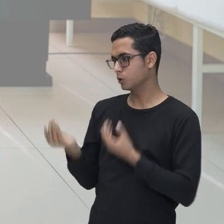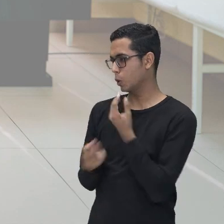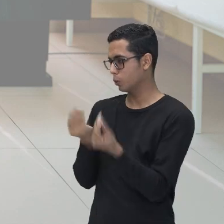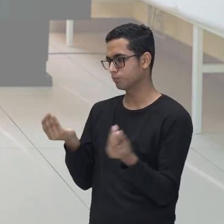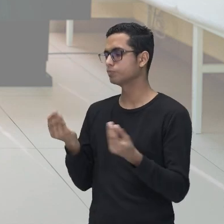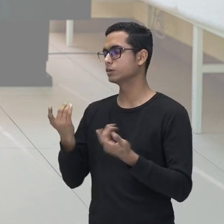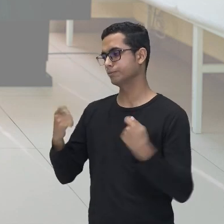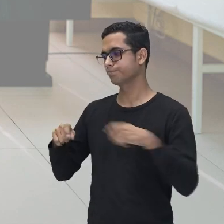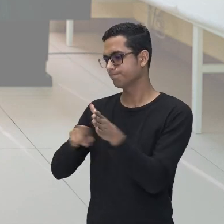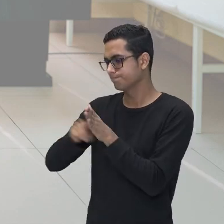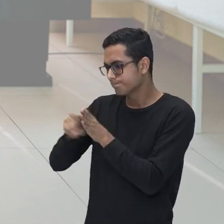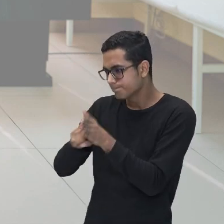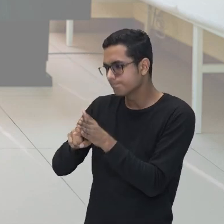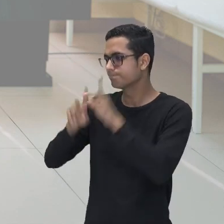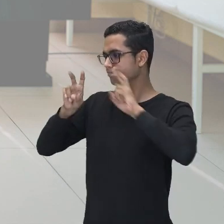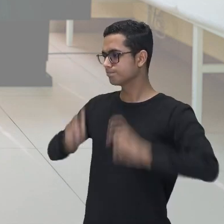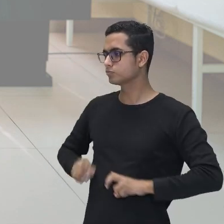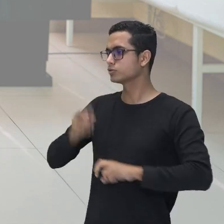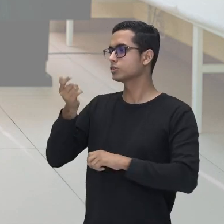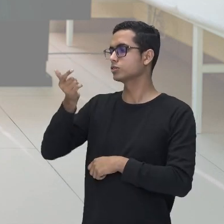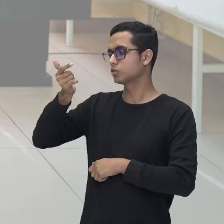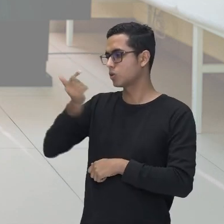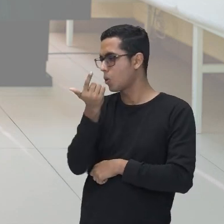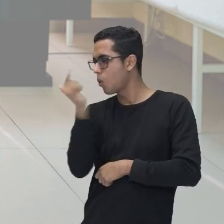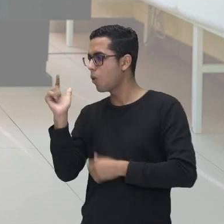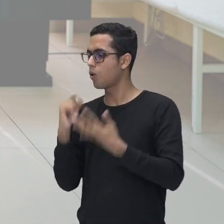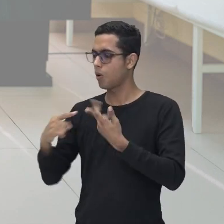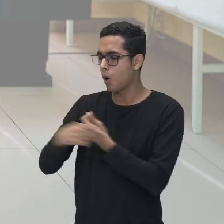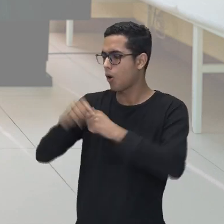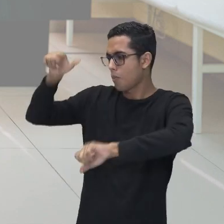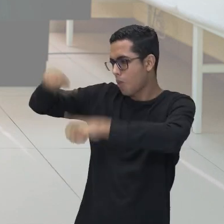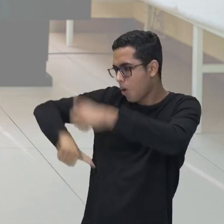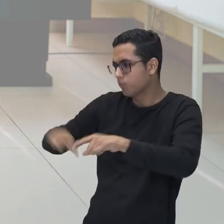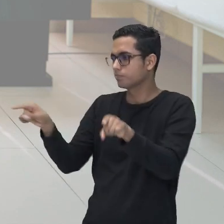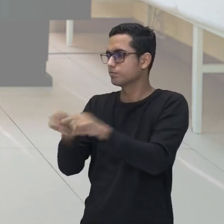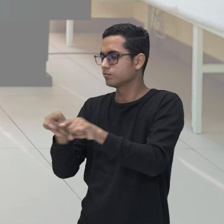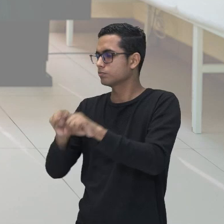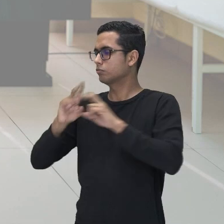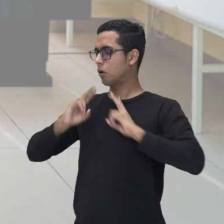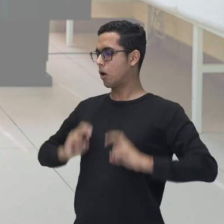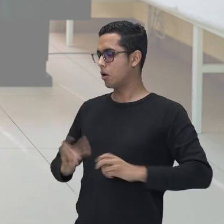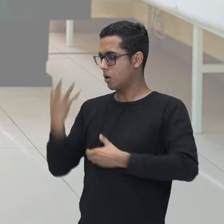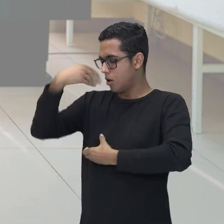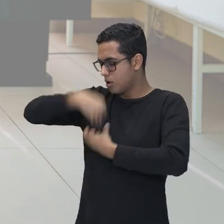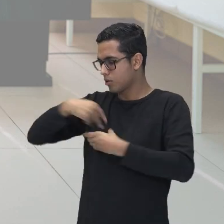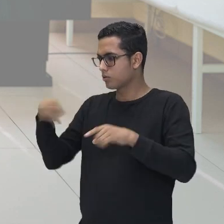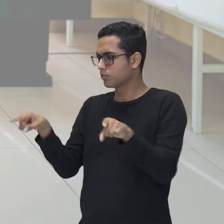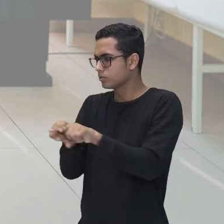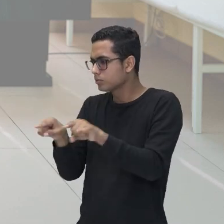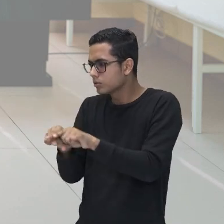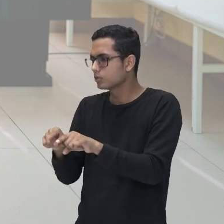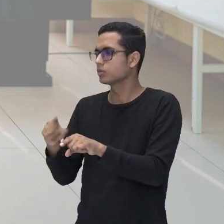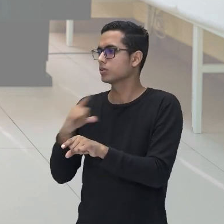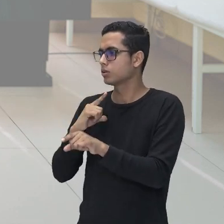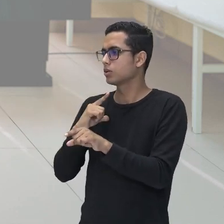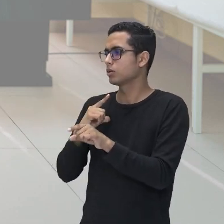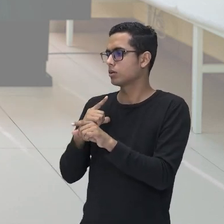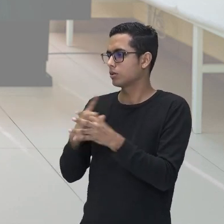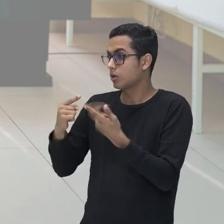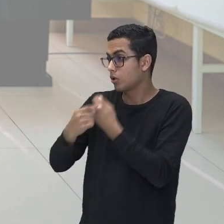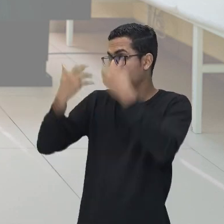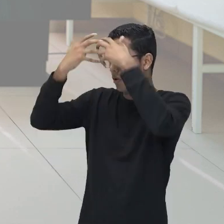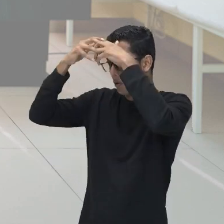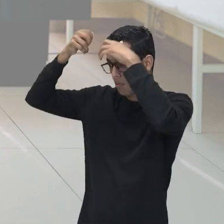Vamos ter de fazer exames mais minuciosos, análises, ecografia, encefalograma. Acha que tem